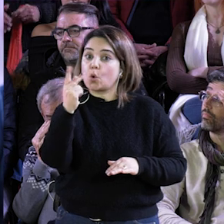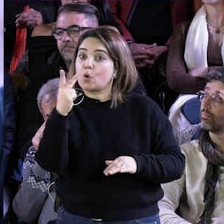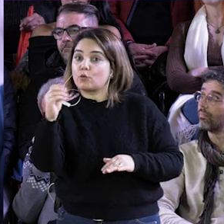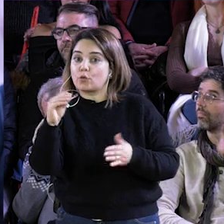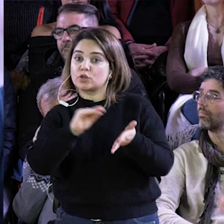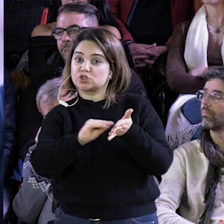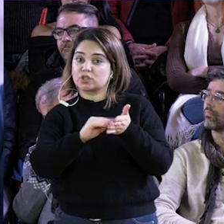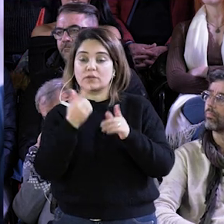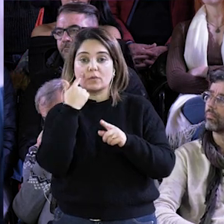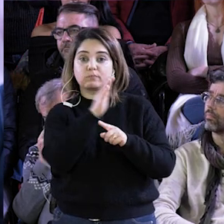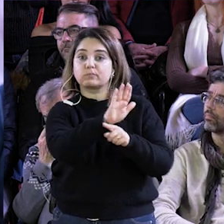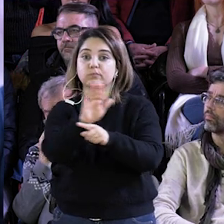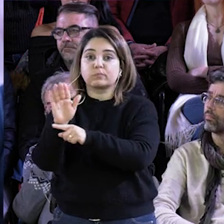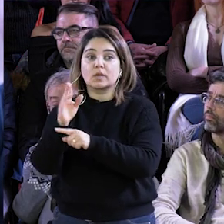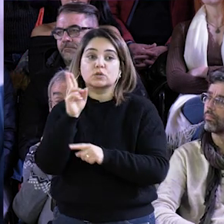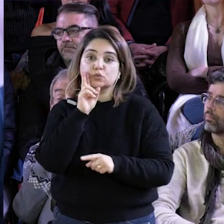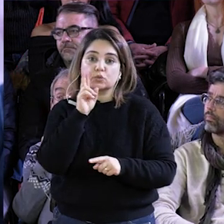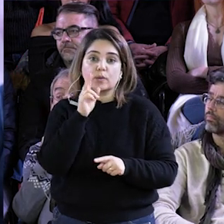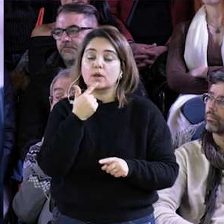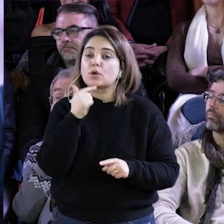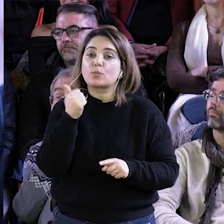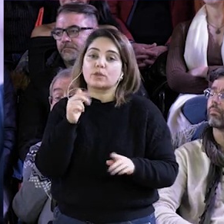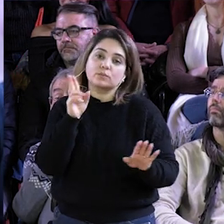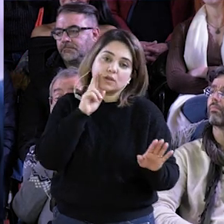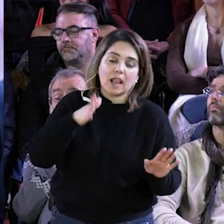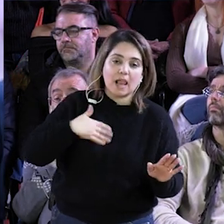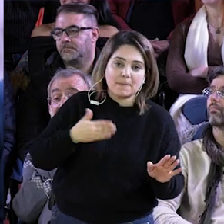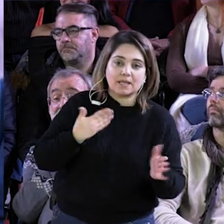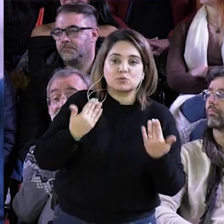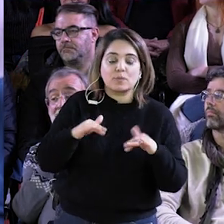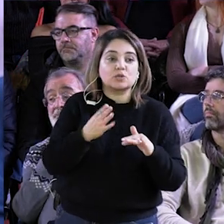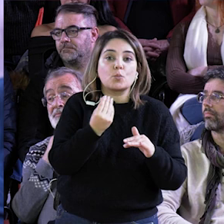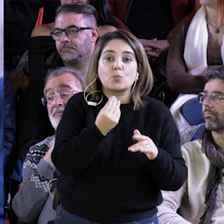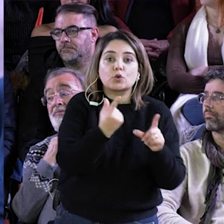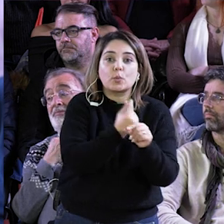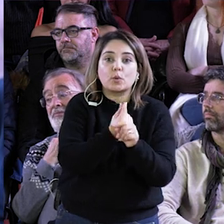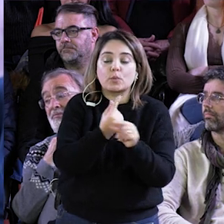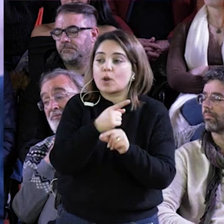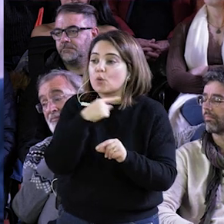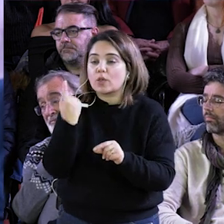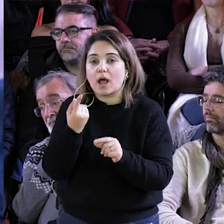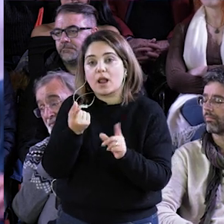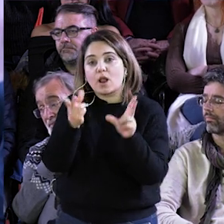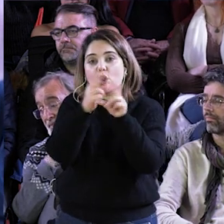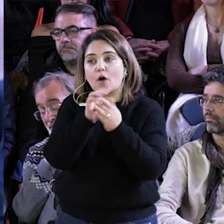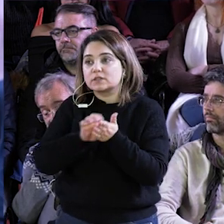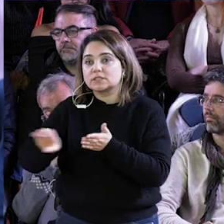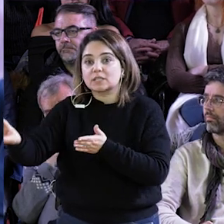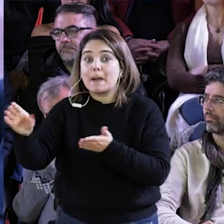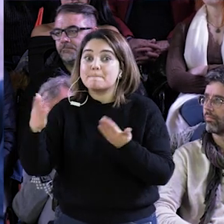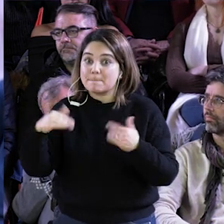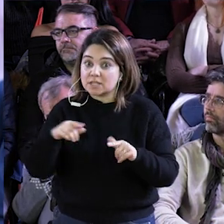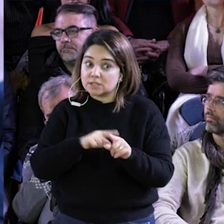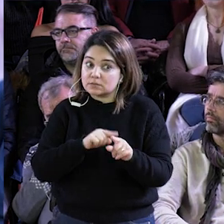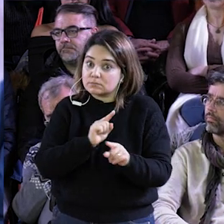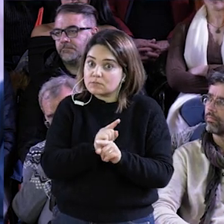mas devido à alta procura não podemos processar novas encomendas. Ao mesmo tempo, a multinacional ameaçava